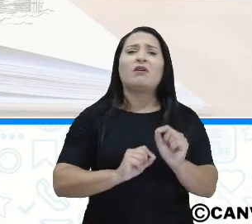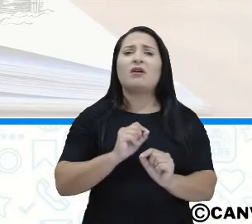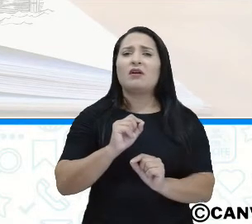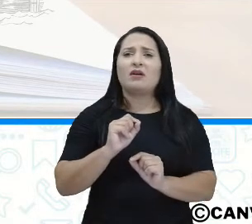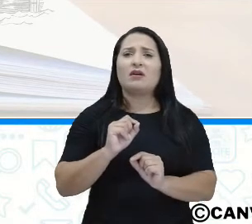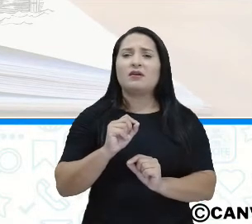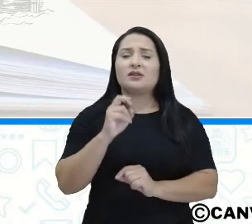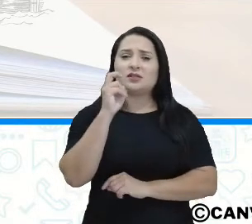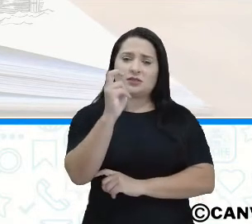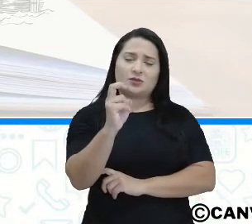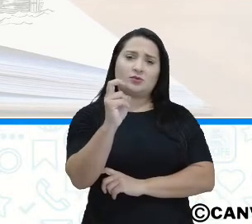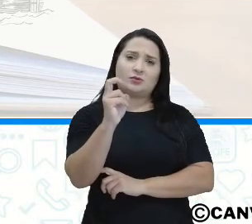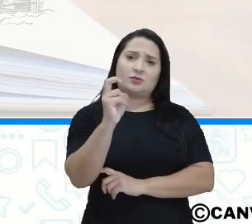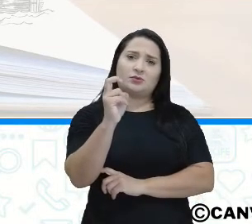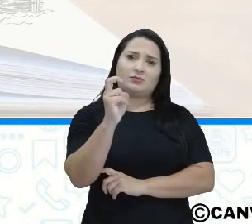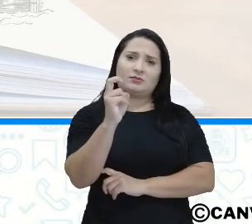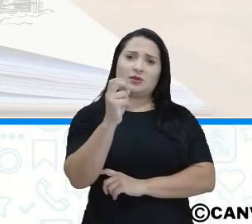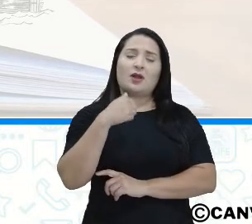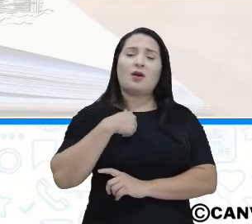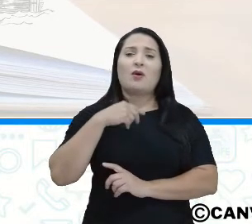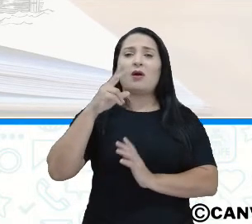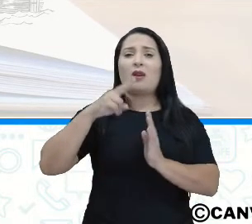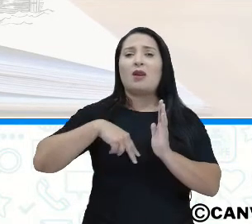aí? É o 5. É o 5, que eu leio,